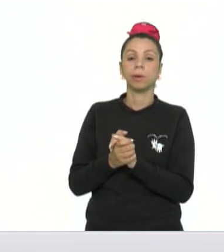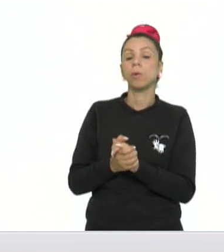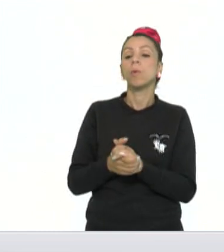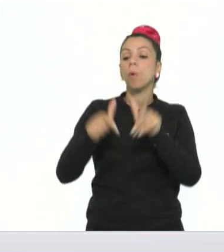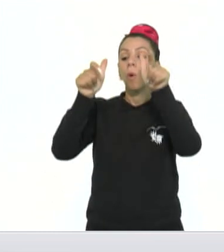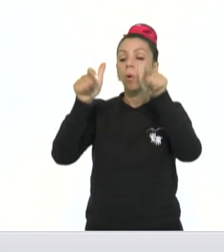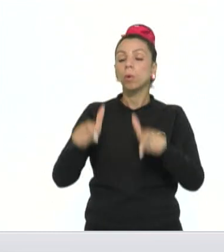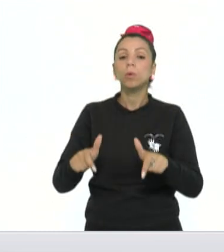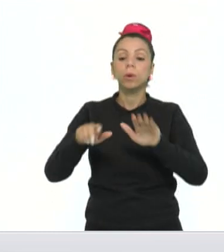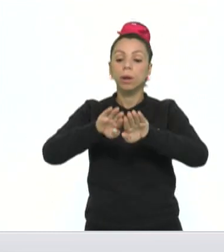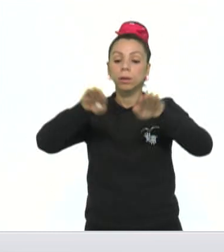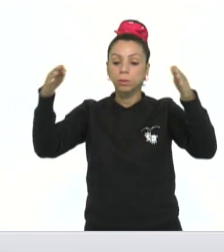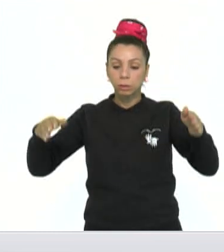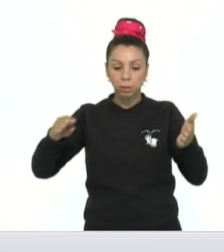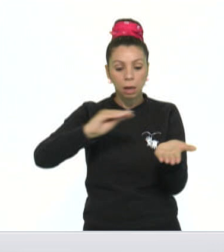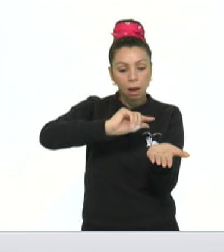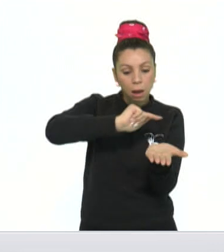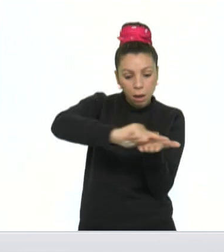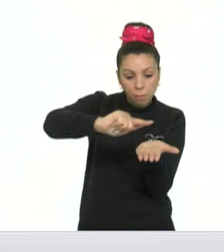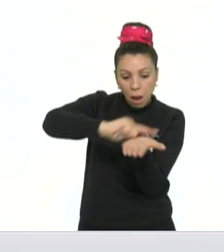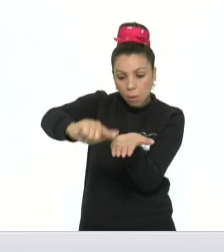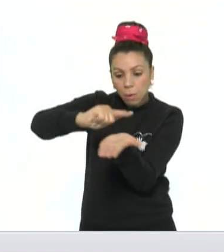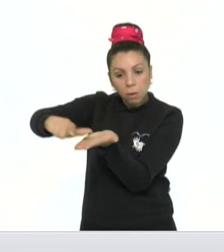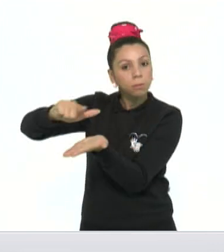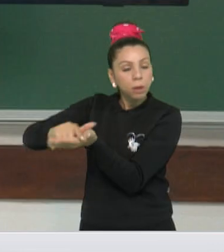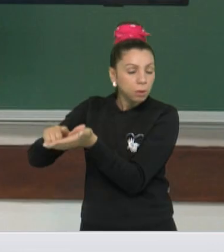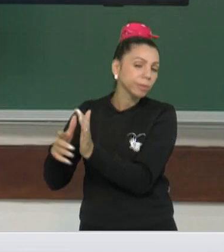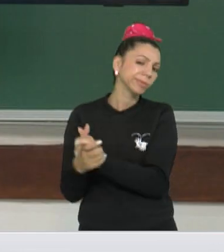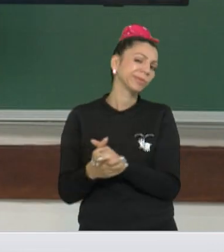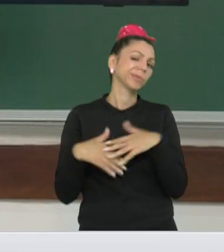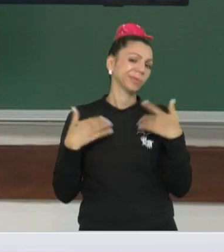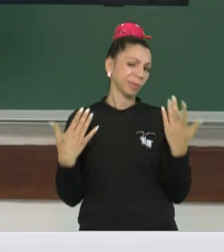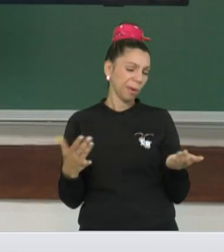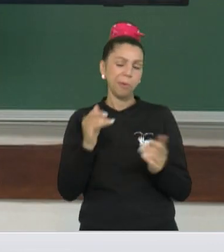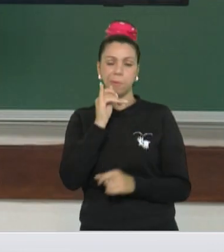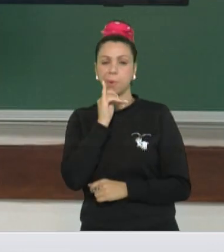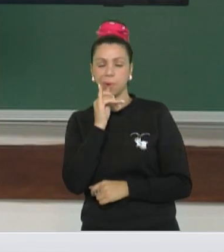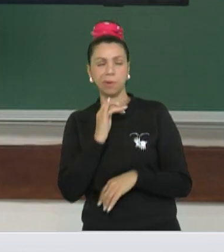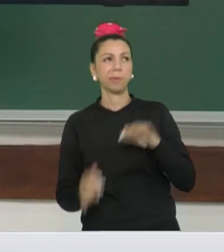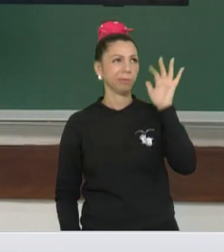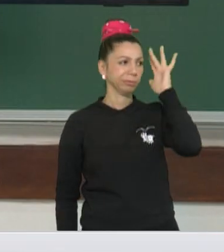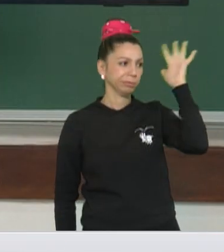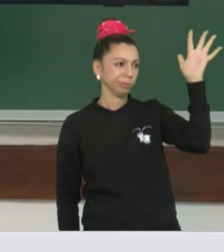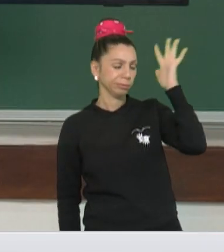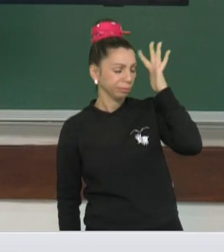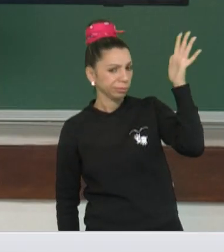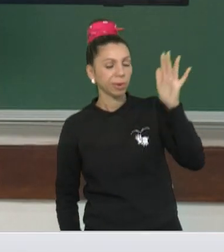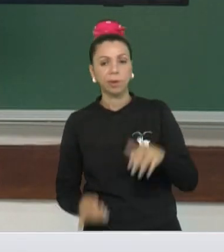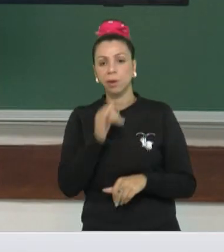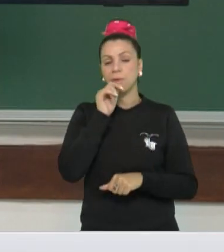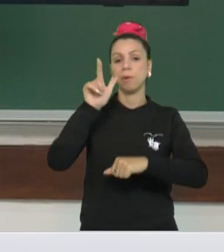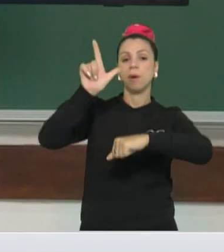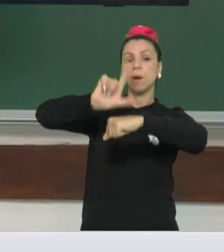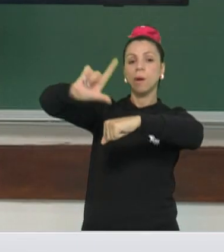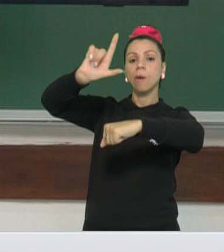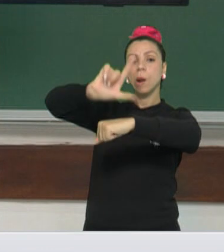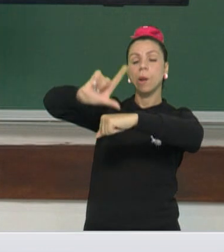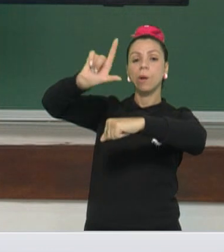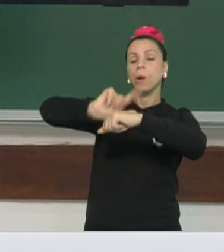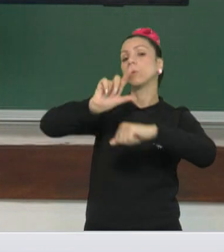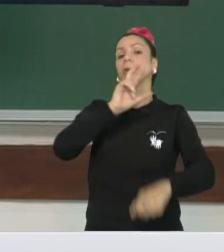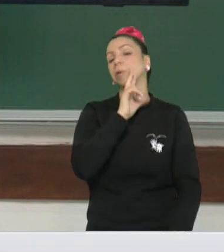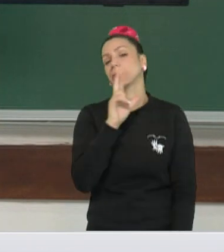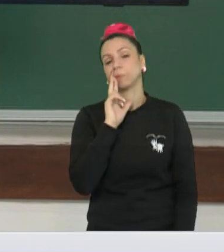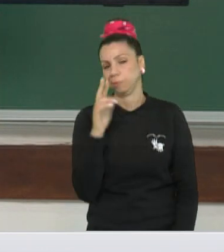por exemplo, o que é isso, professora? Vamos imaginar que eu tenho uma loja de um